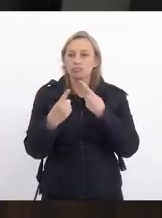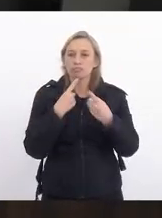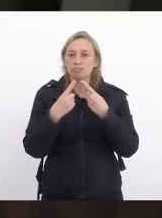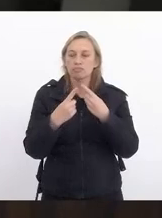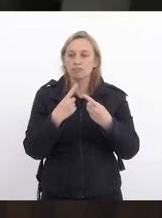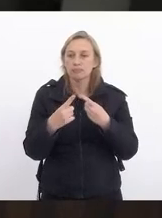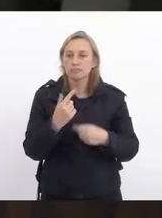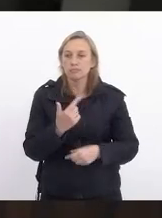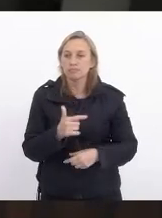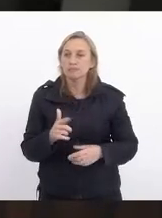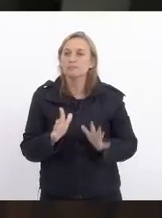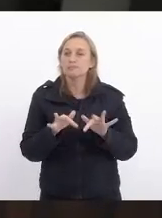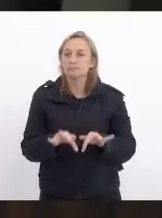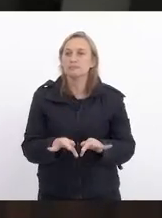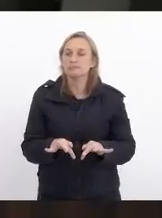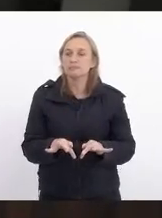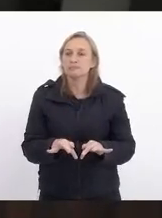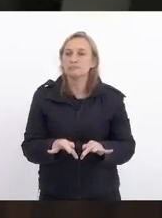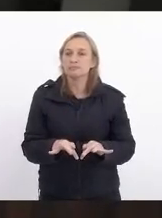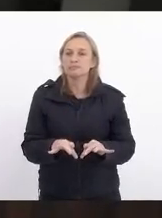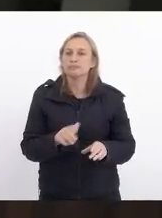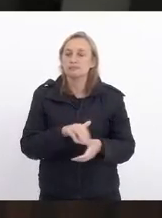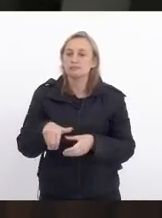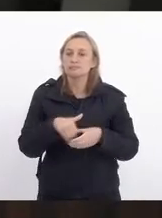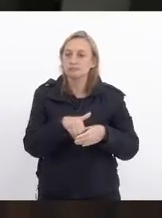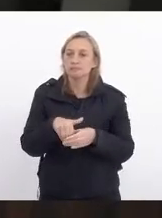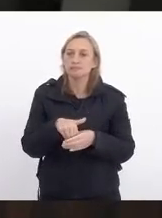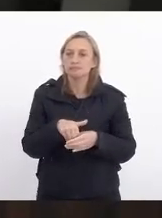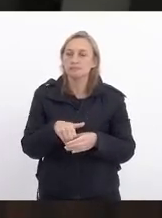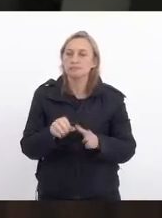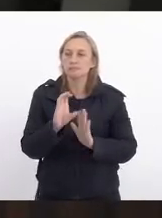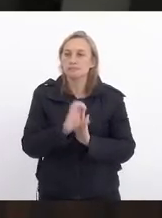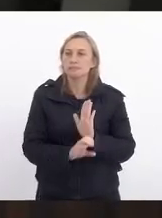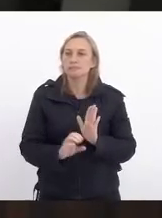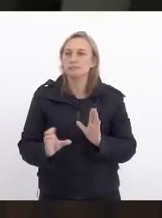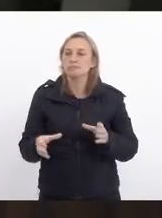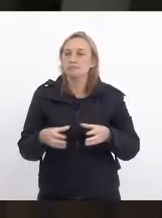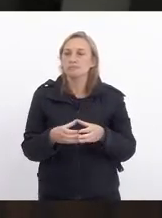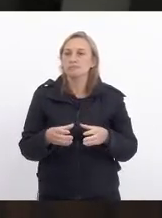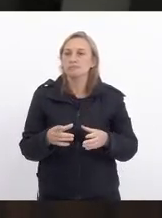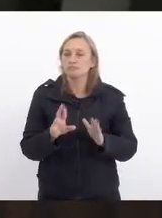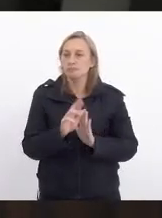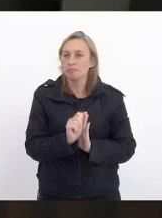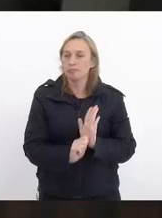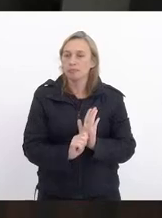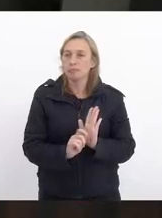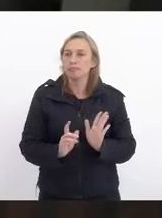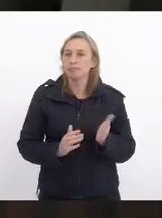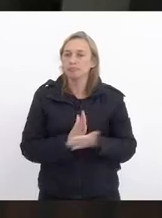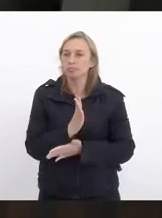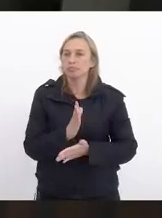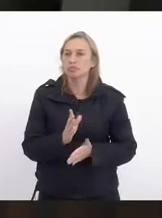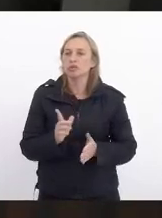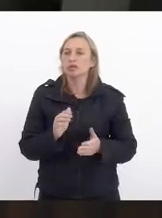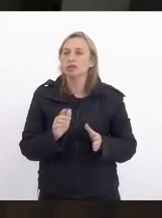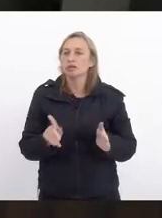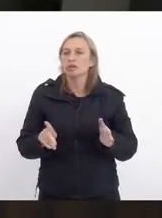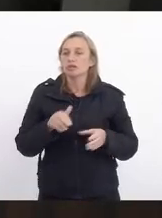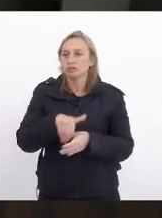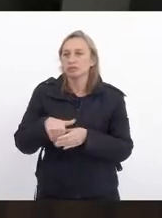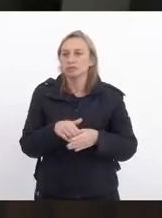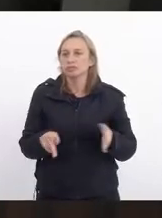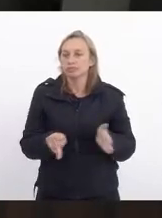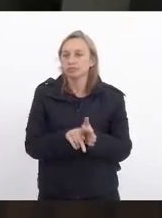discussão na Avenida que ele discutisse a discussão e votação a emenda da comissão de redação seus que a própria descrição aprovada em votação